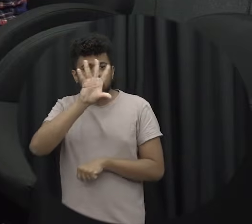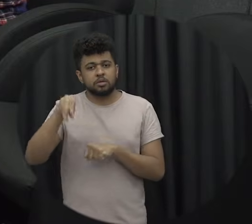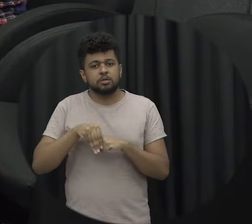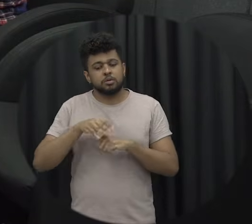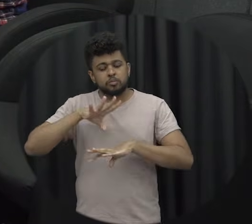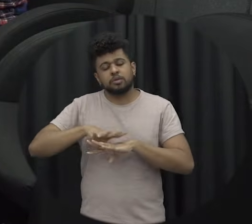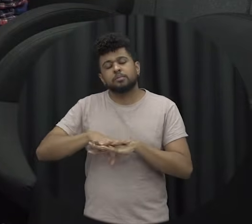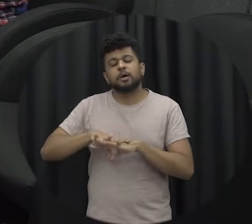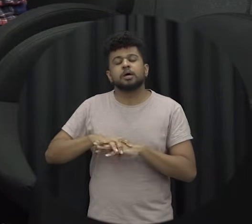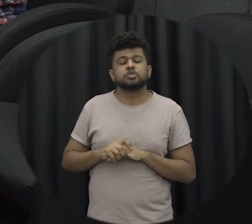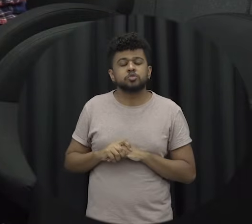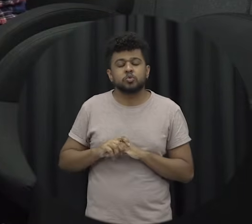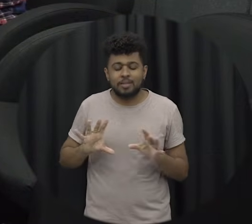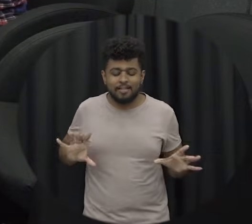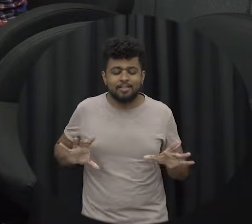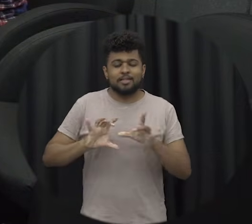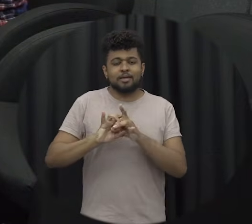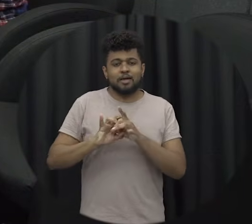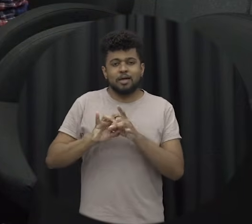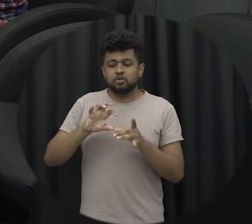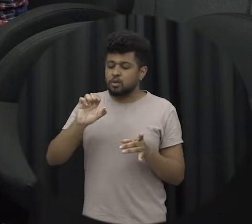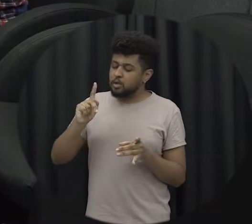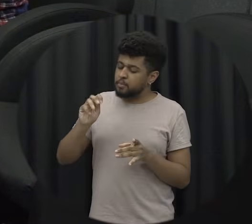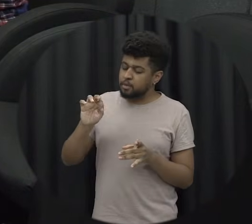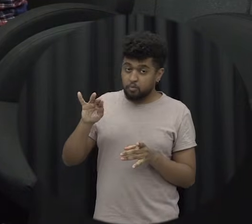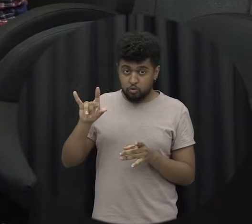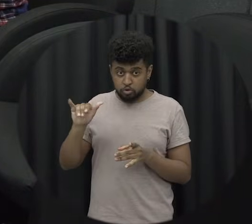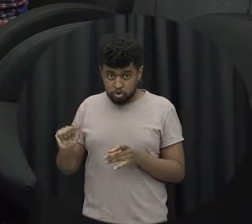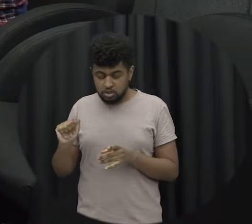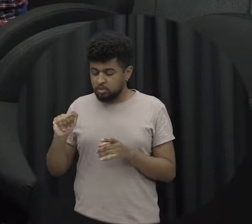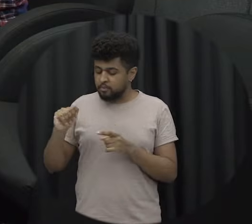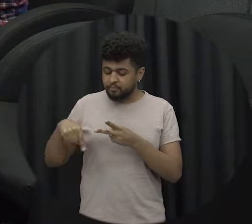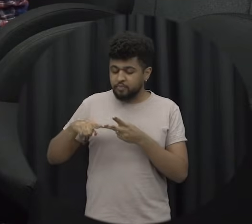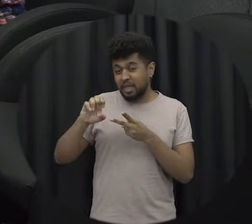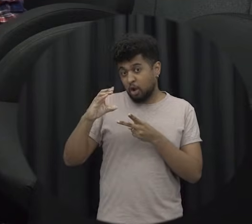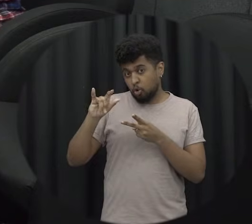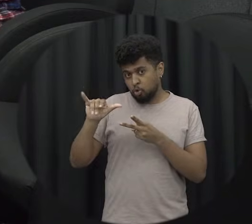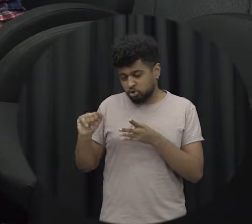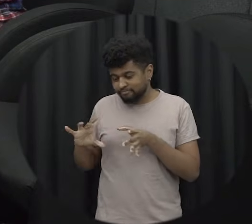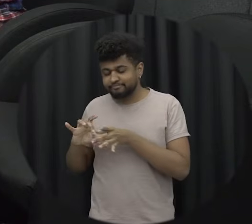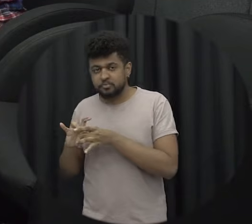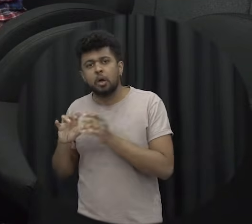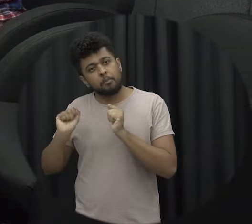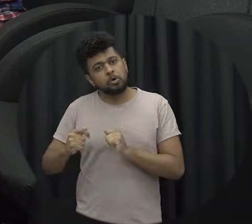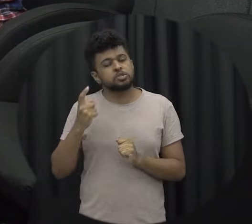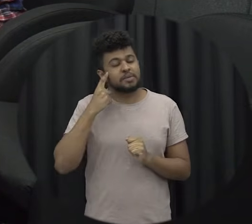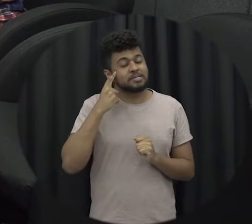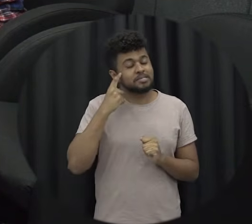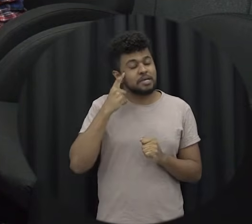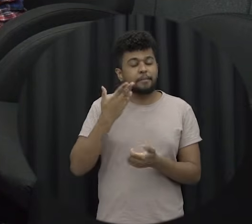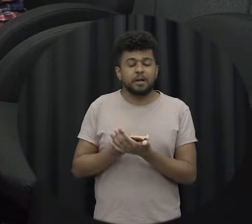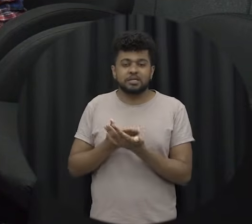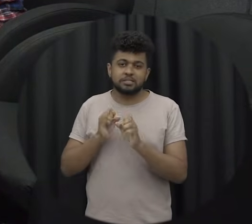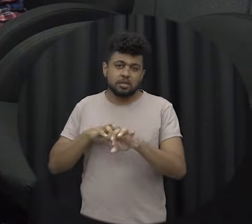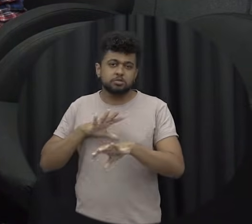ligado à epidemiologia, ligado à ecologia, que pode ser pensado as aulas de matemática, principalmente do ensino